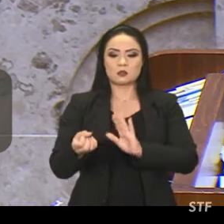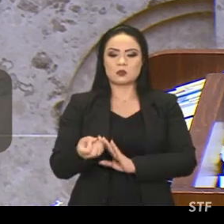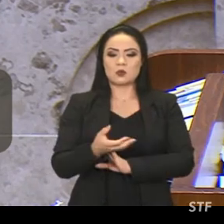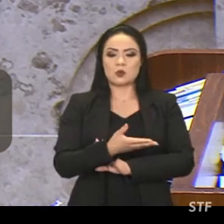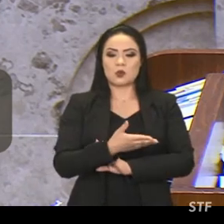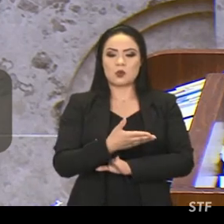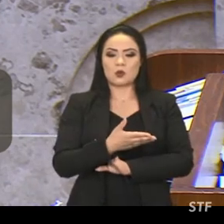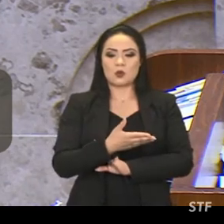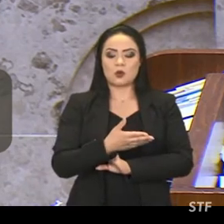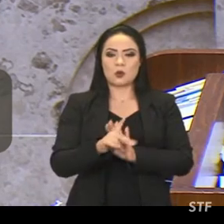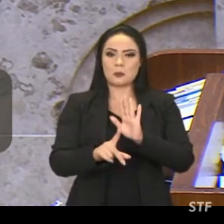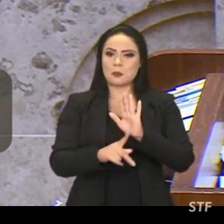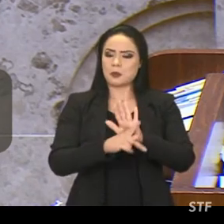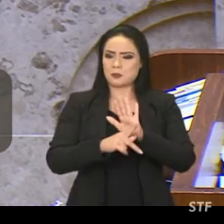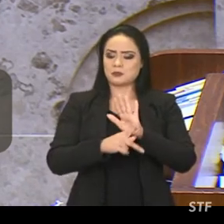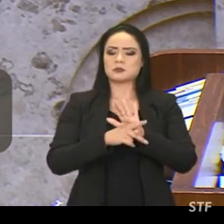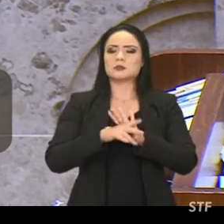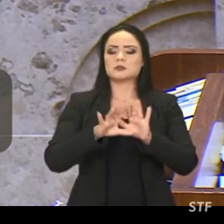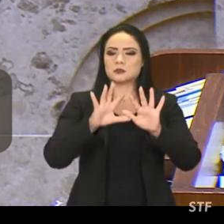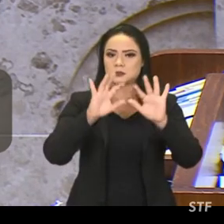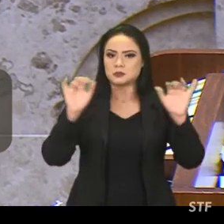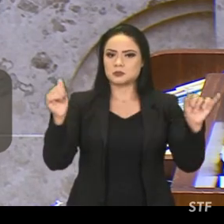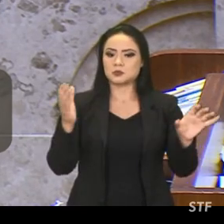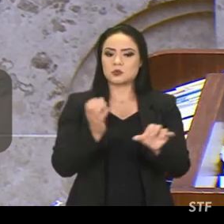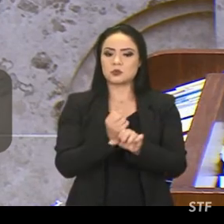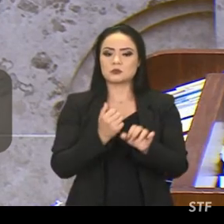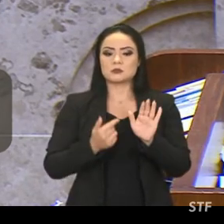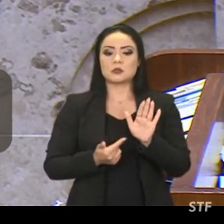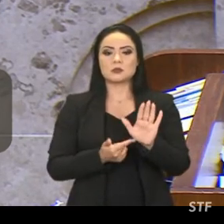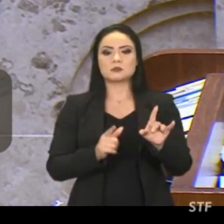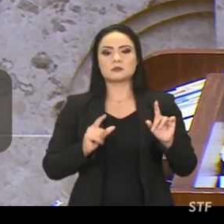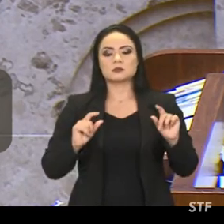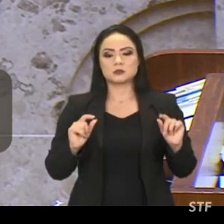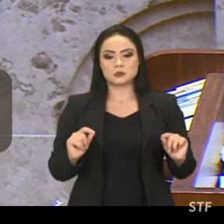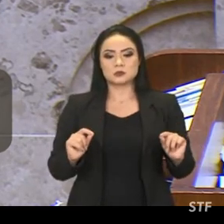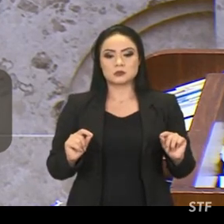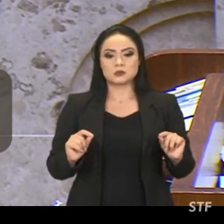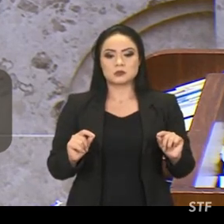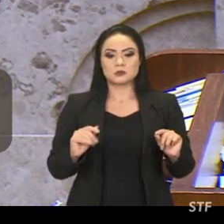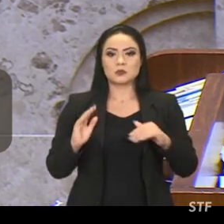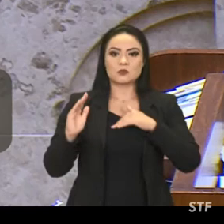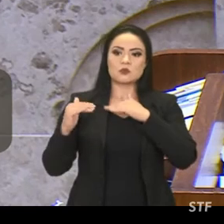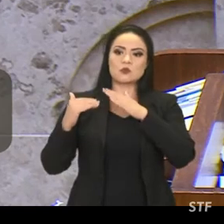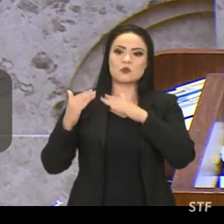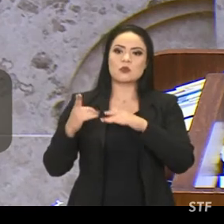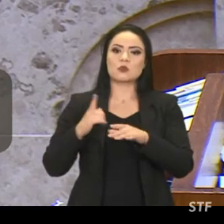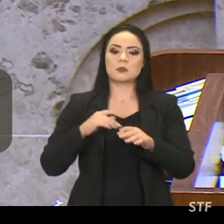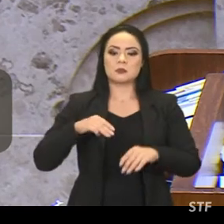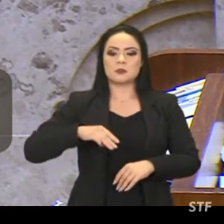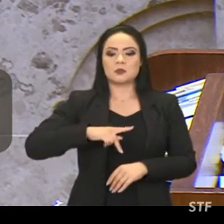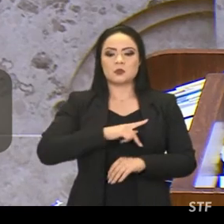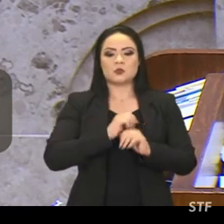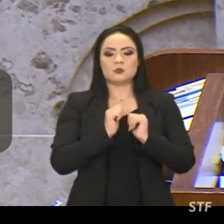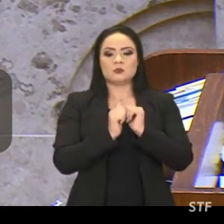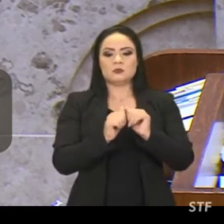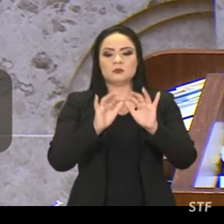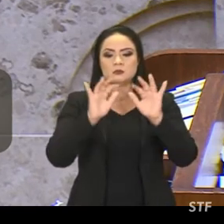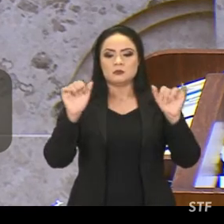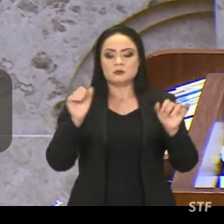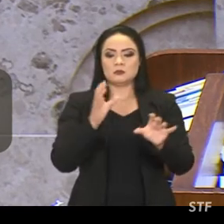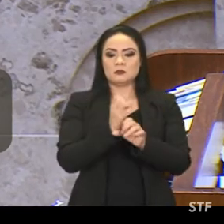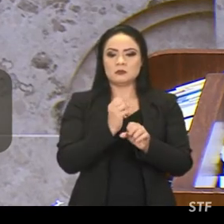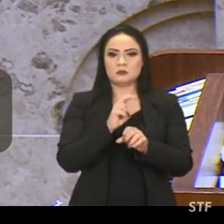orgânica do Tribunal de Contas prevê expressamente que o funcionamento do Ministério Público junto ao Tribunal de Contas da